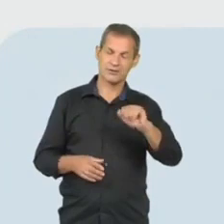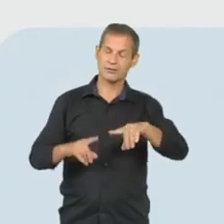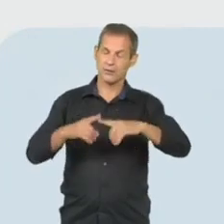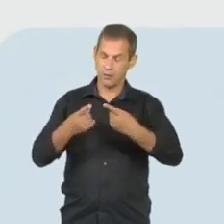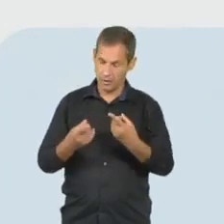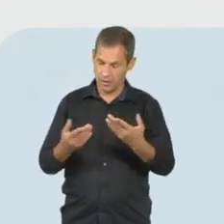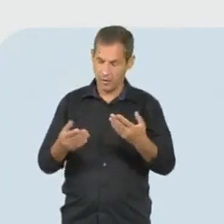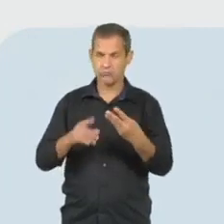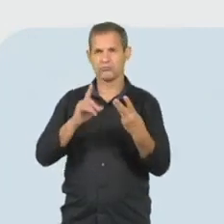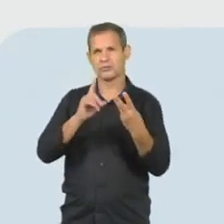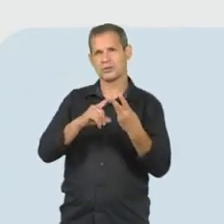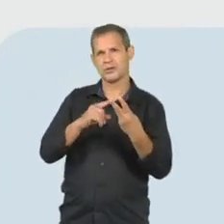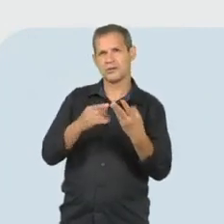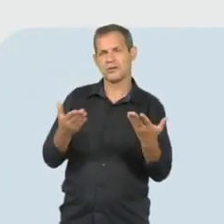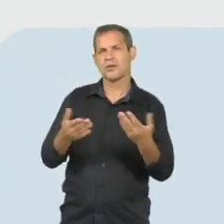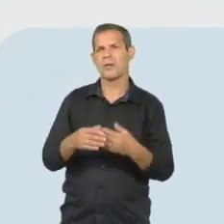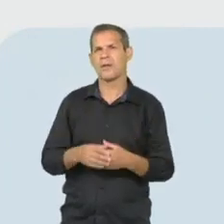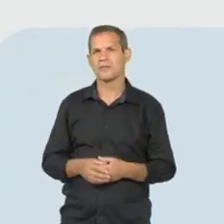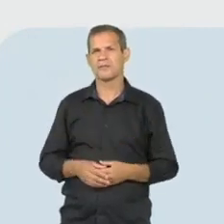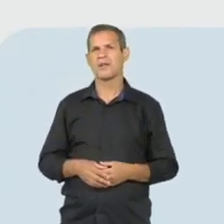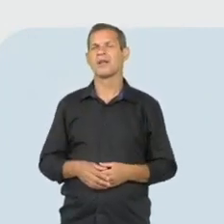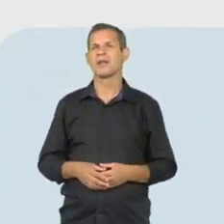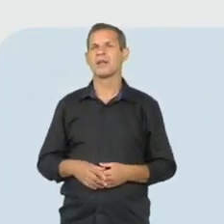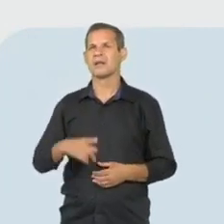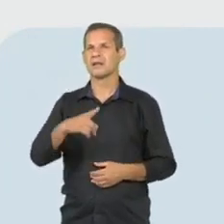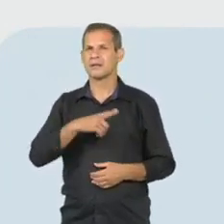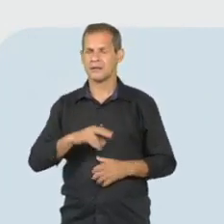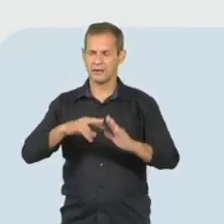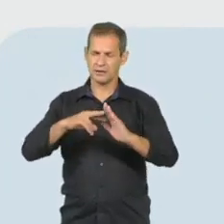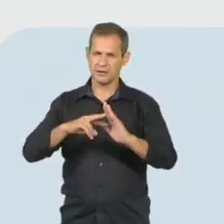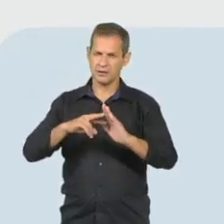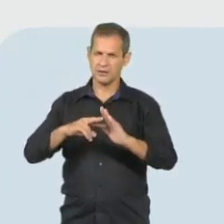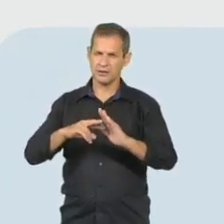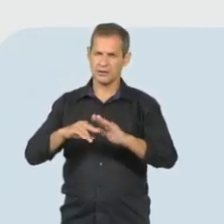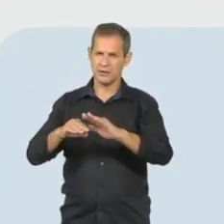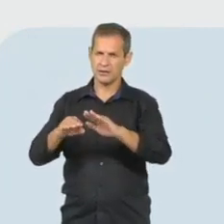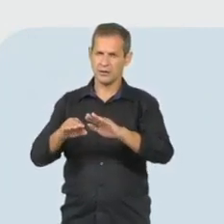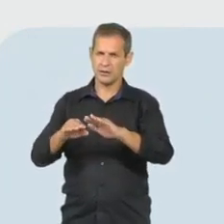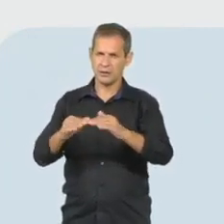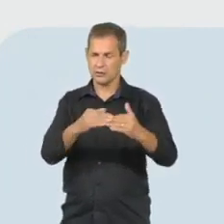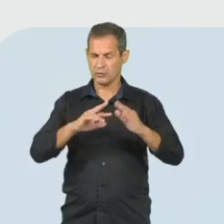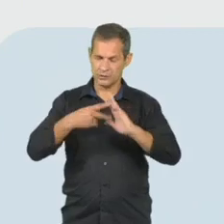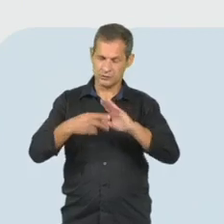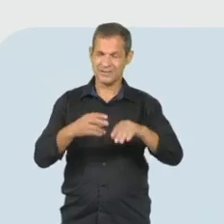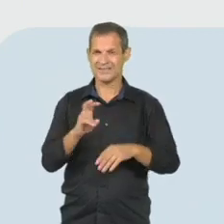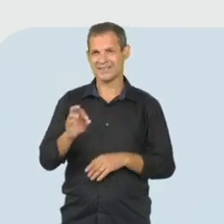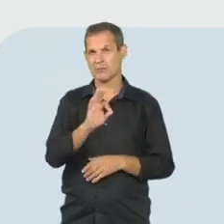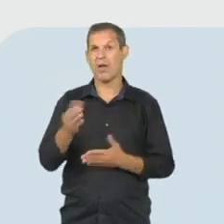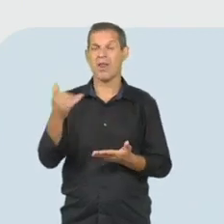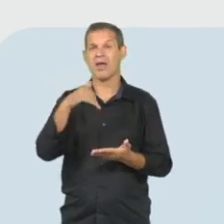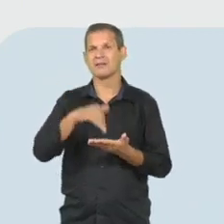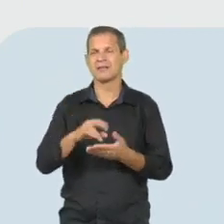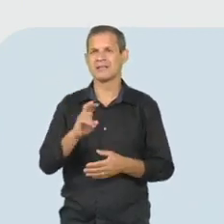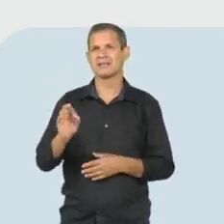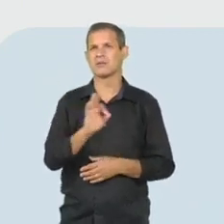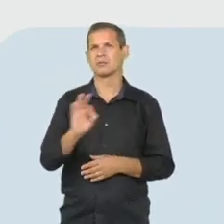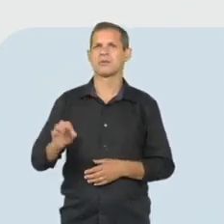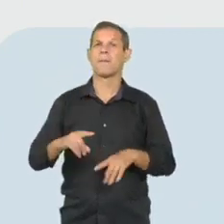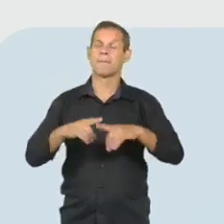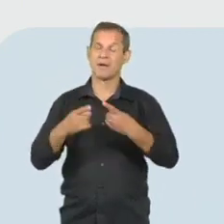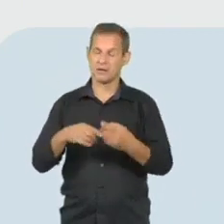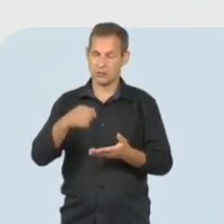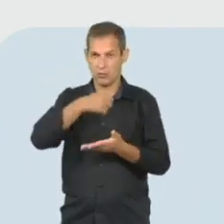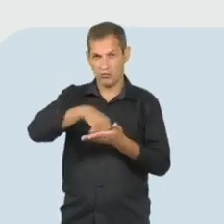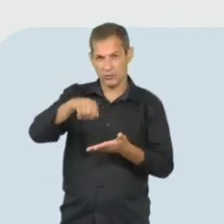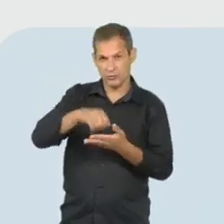Então, passo 3, fixar um nível de significância. A gente já determinou aqui que é de 5%, até 5%. Vamos